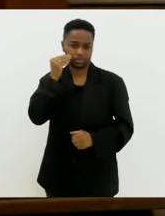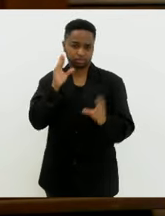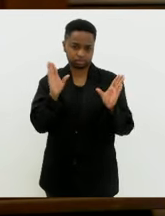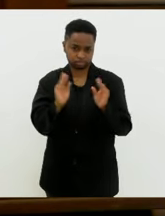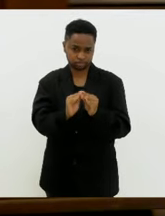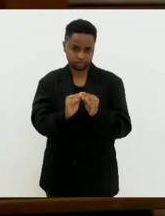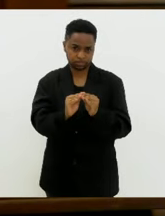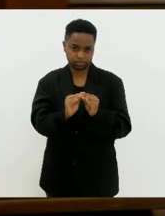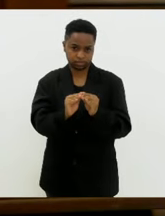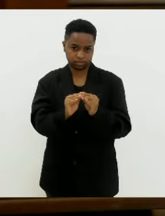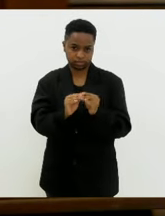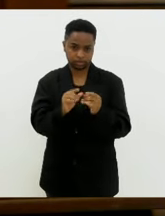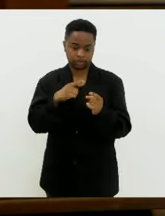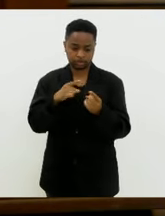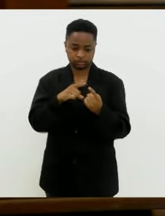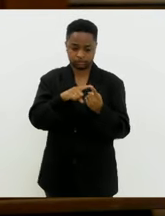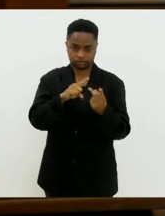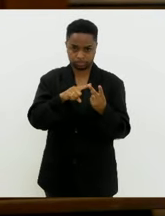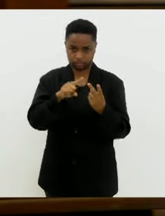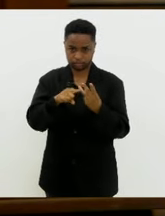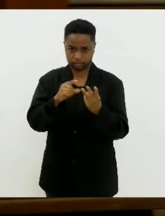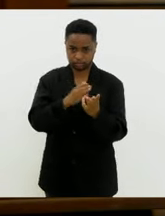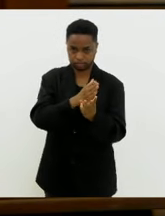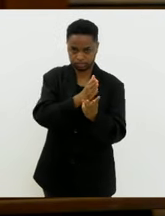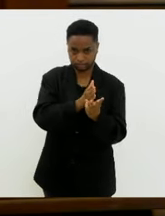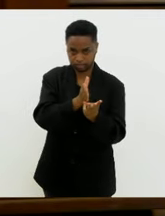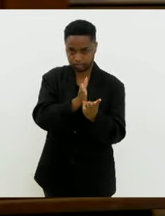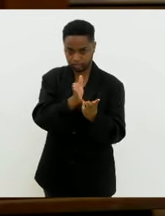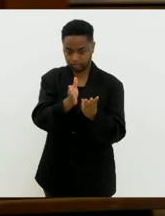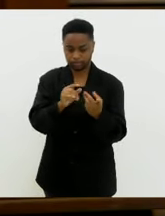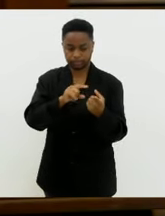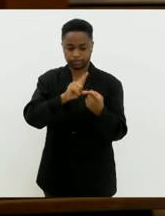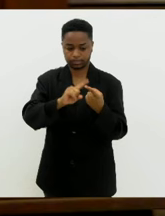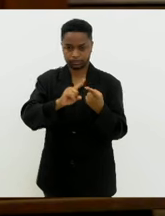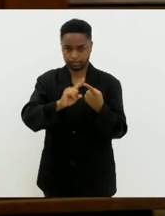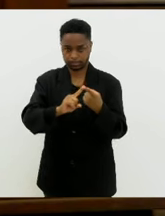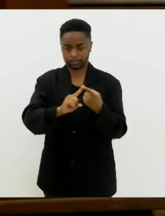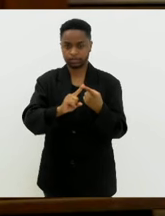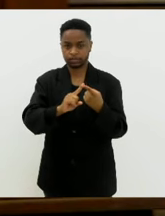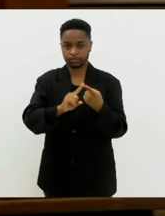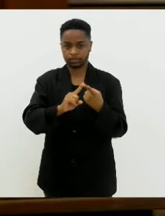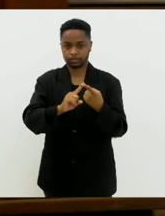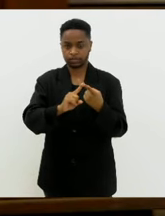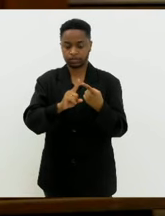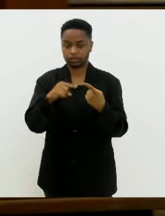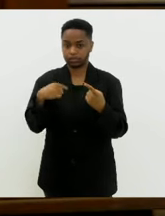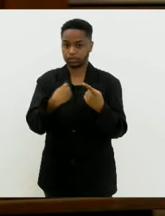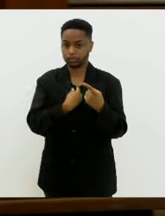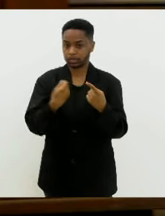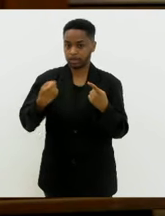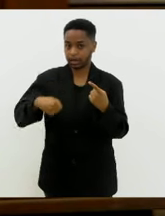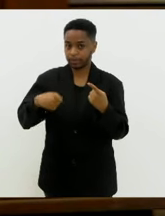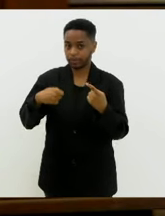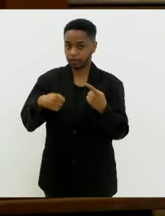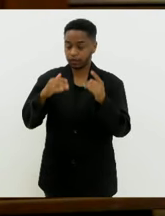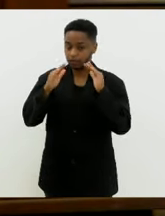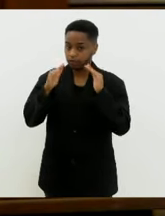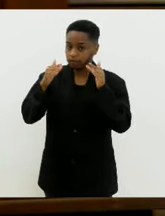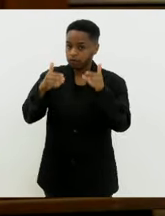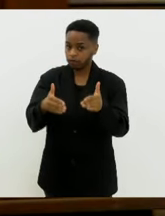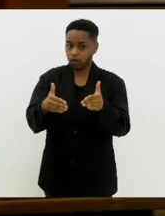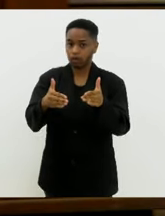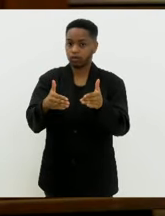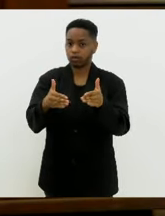três vertentes. A primeira, temos que centrar com unidade todos